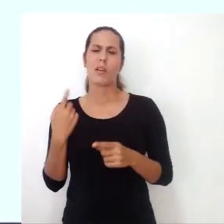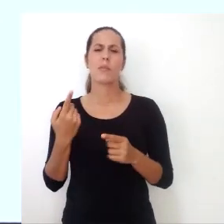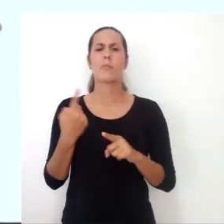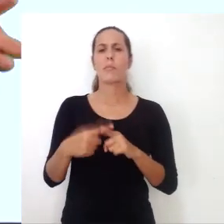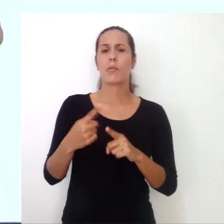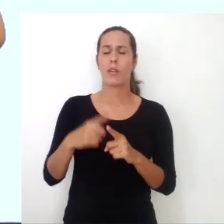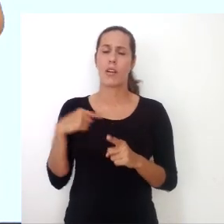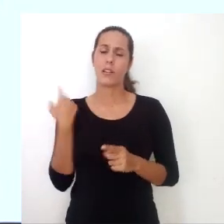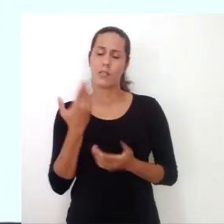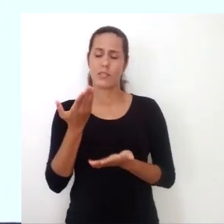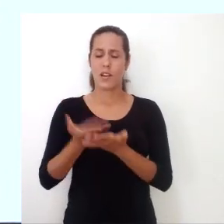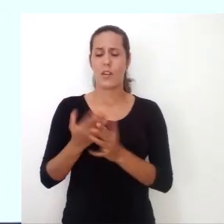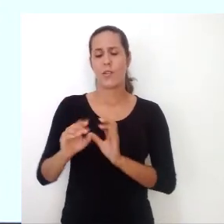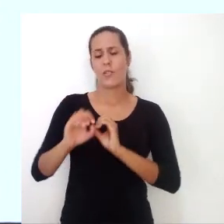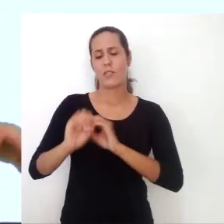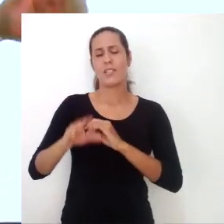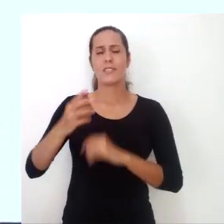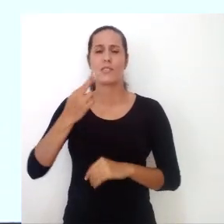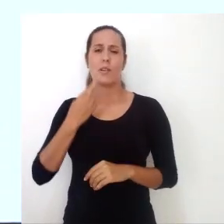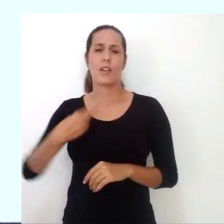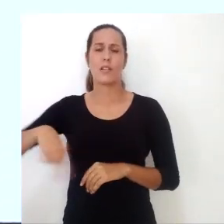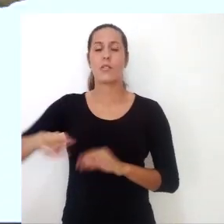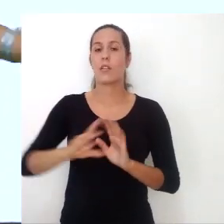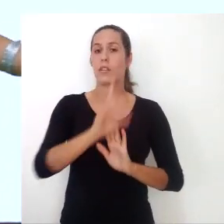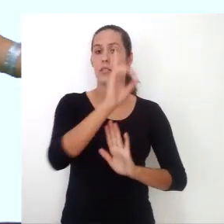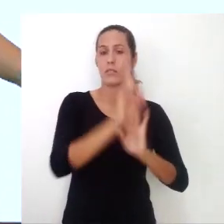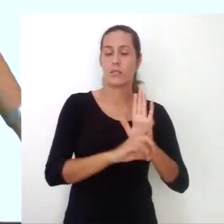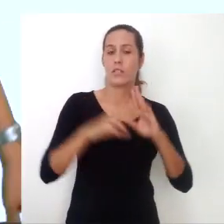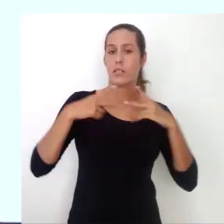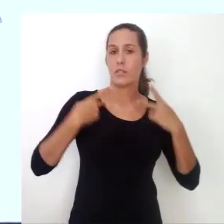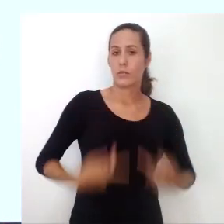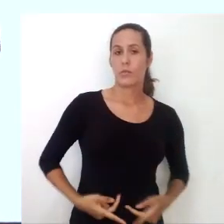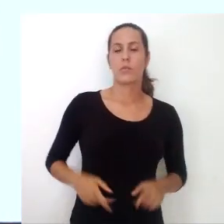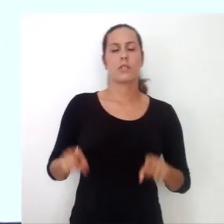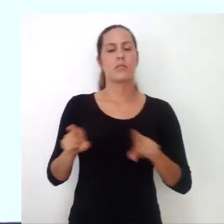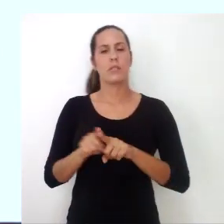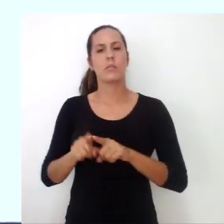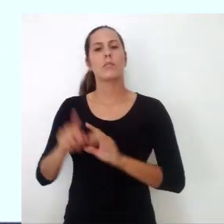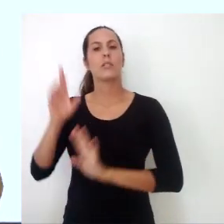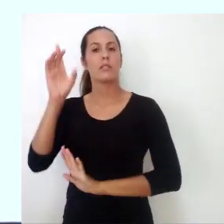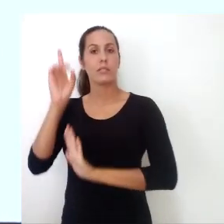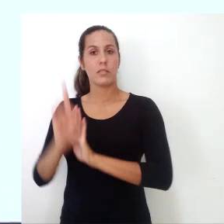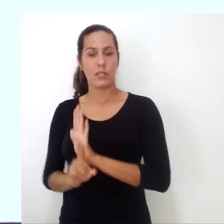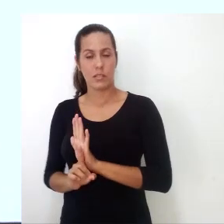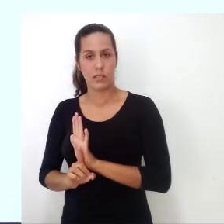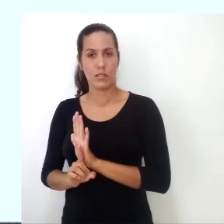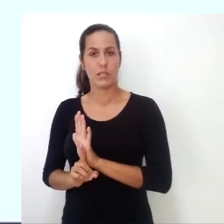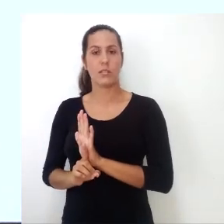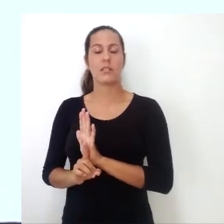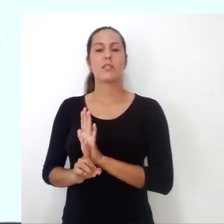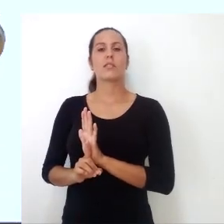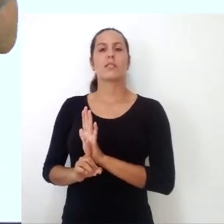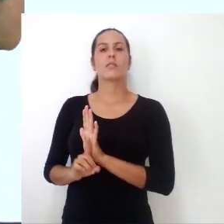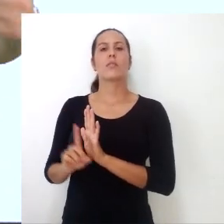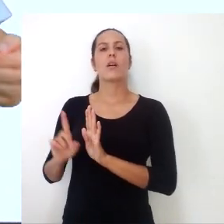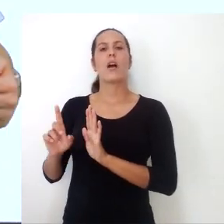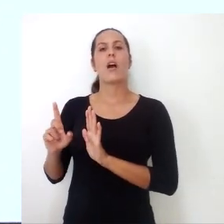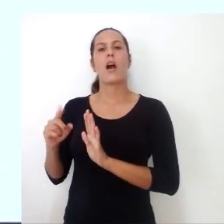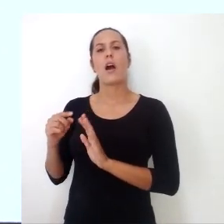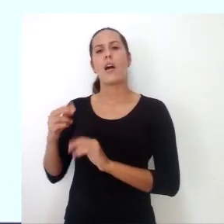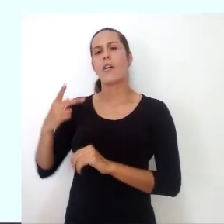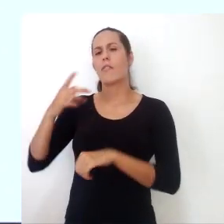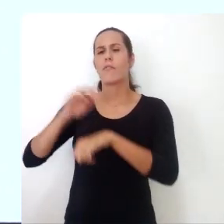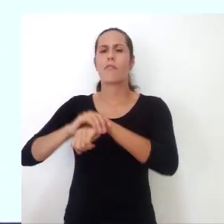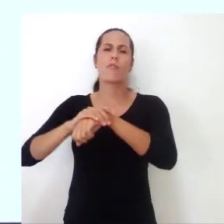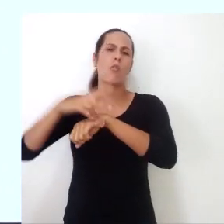porque nossa aula é de ensino religioso. Então, há o direito humano e também o direito a